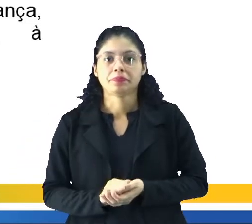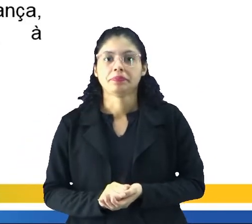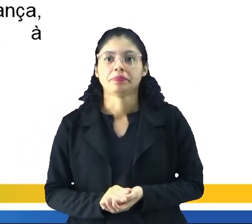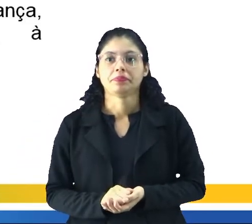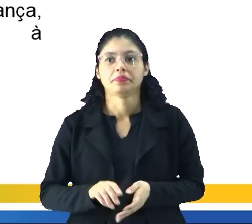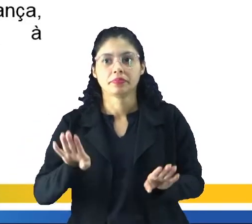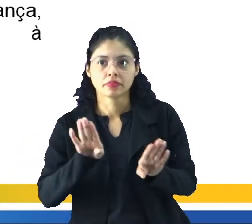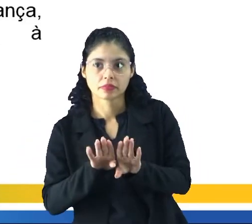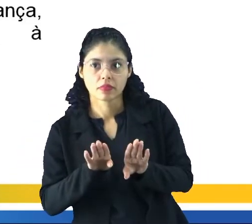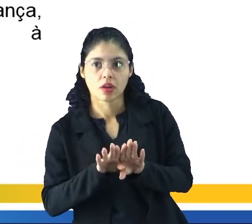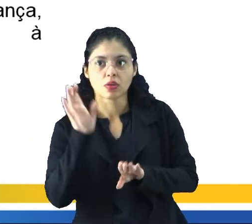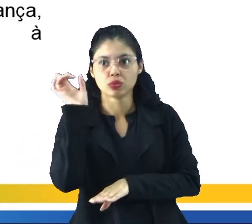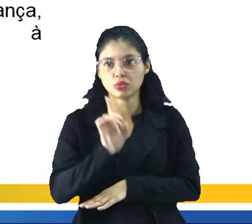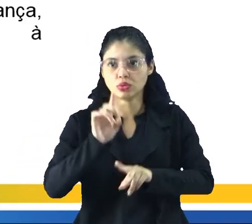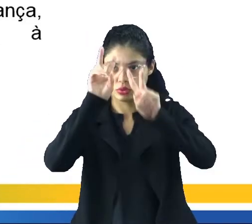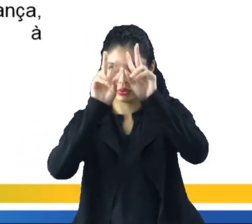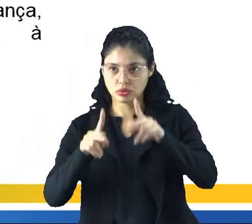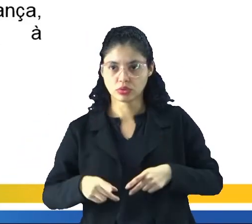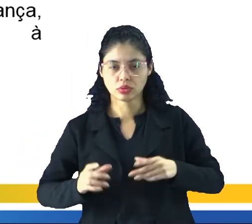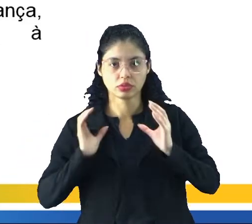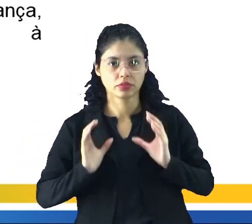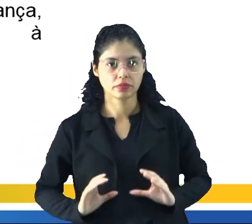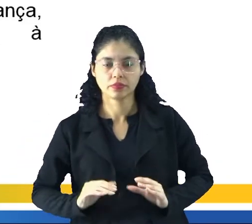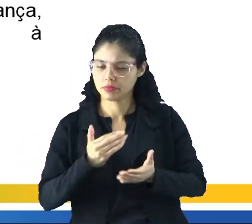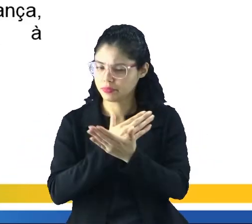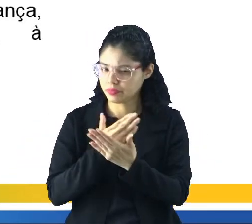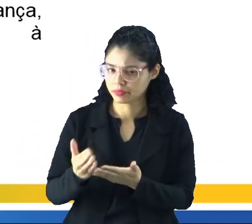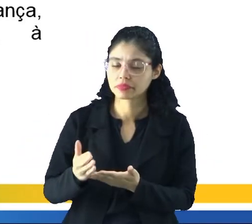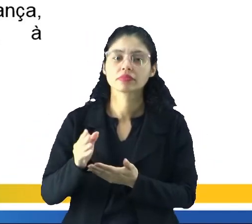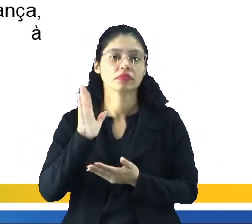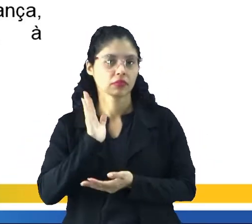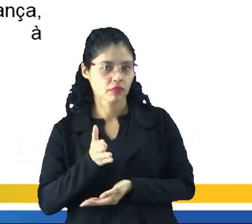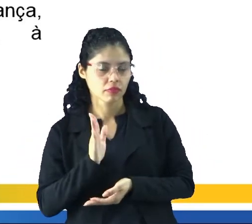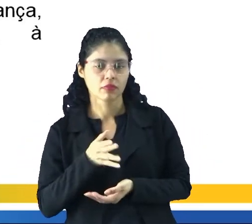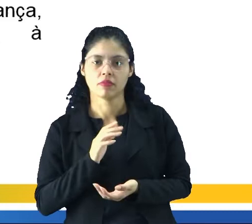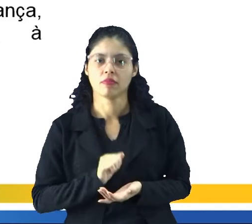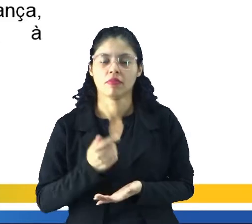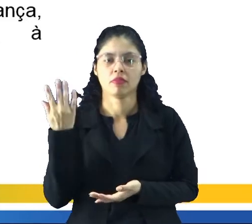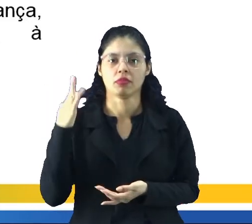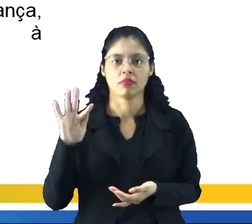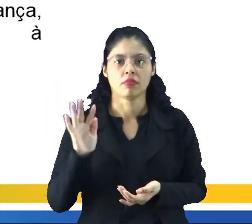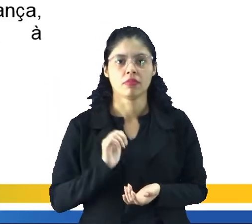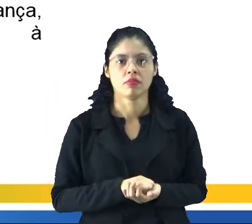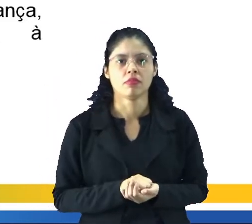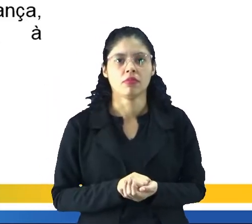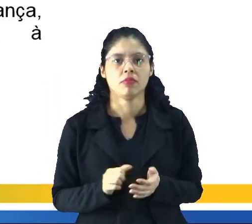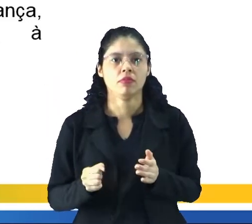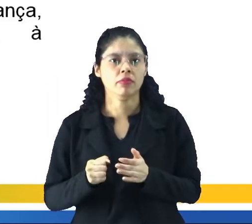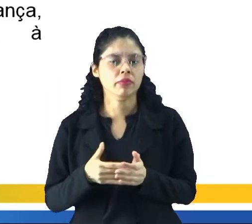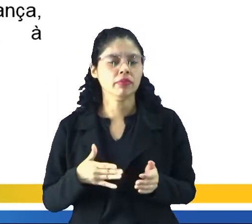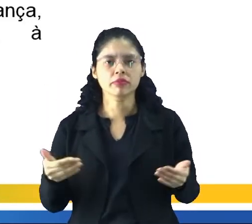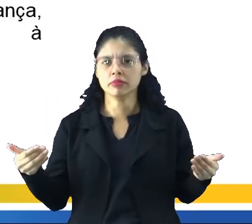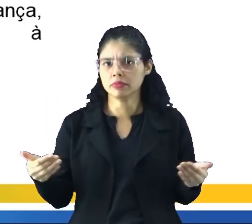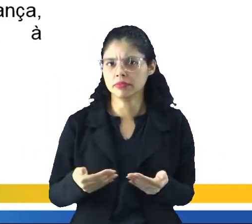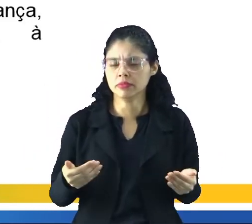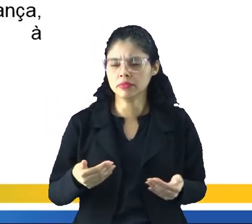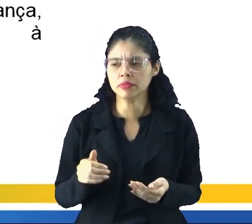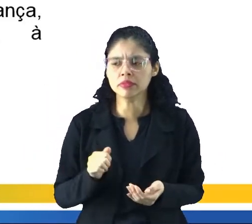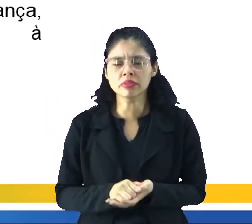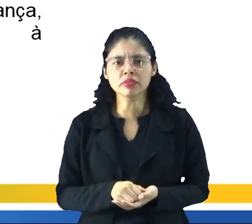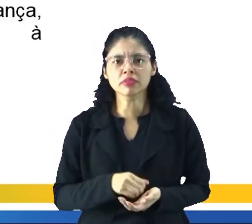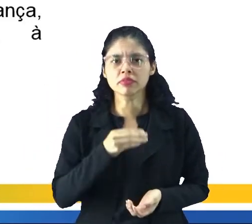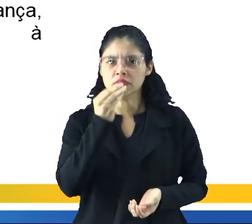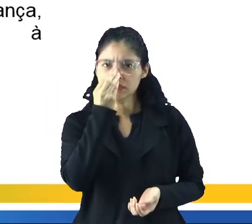dos Direitos do Homem e do Cidadão, lá do início da Revolução Francesa, ela é muito atual, né, e inspira,